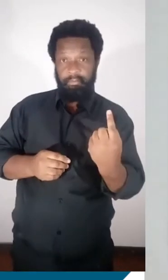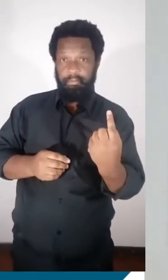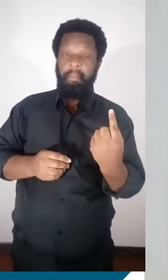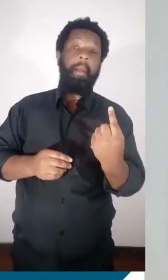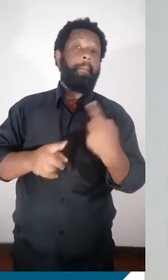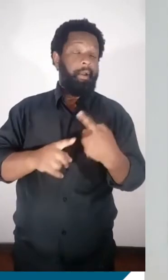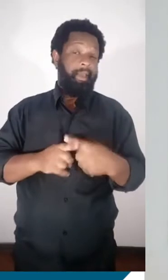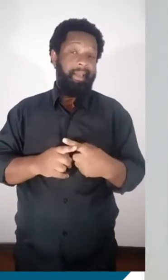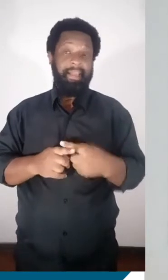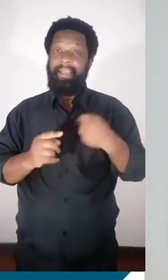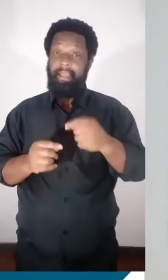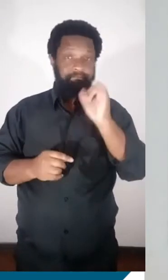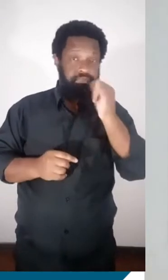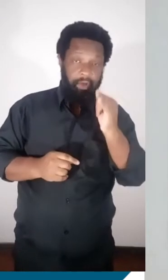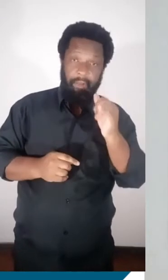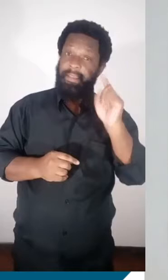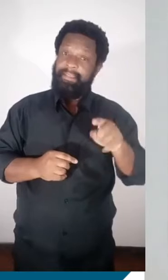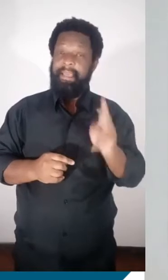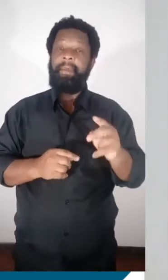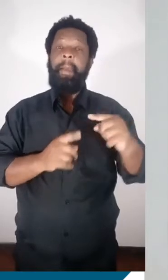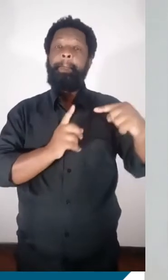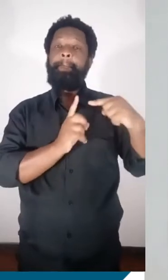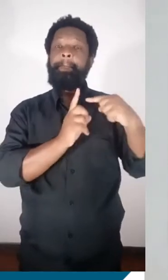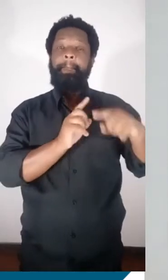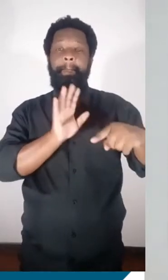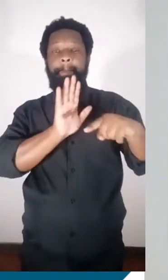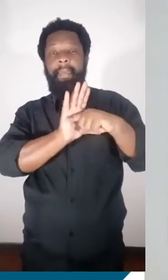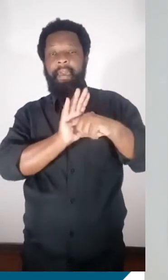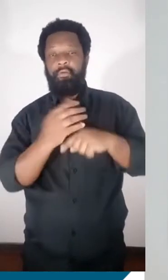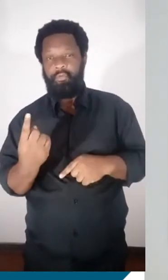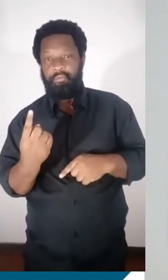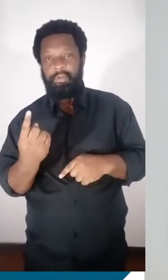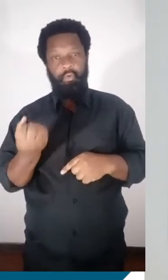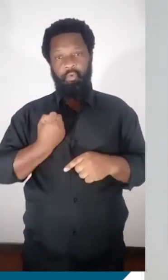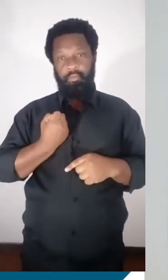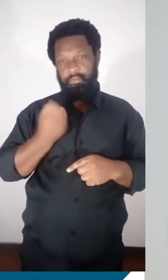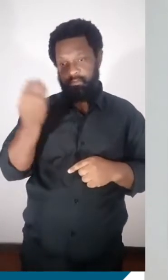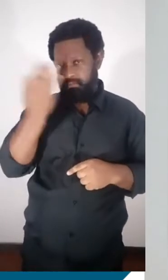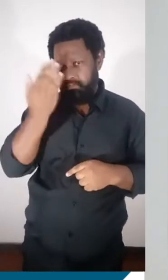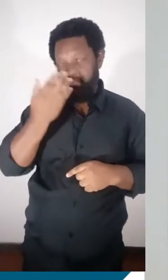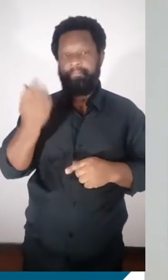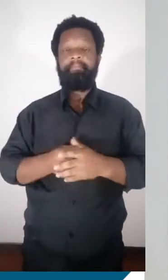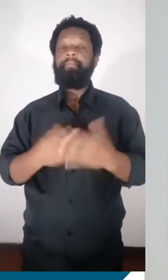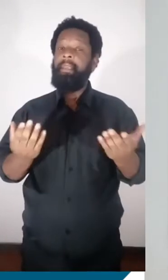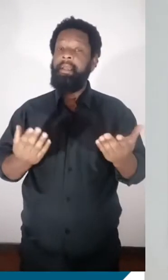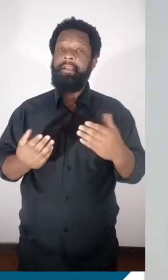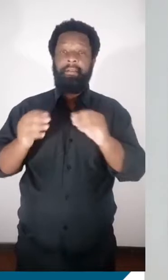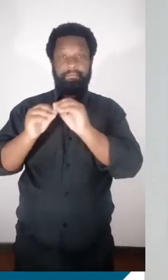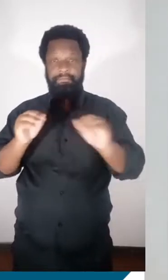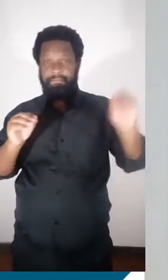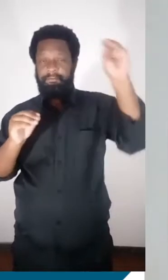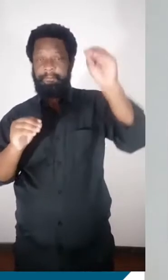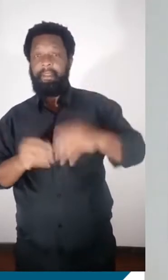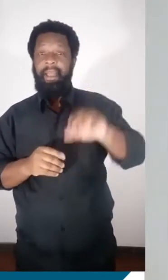1, justamente porque a carga do hidróxido é menos 1. Então esse número nem aparece aqui, tudo bem? Então nós jogamos aqui